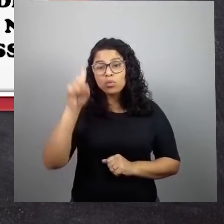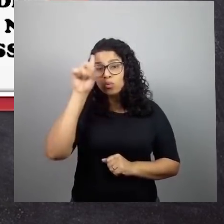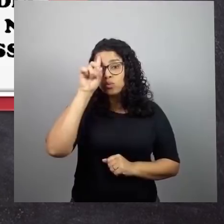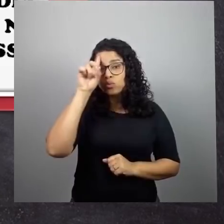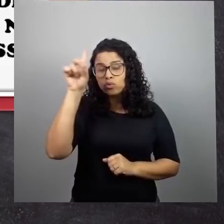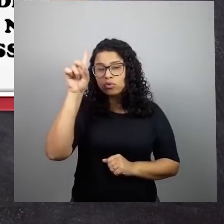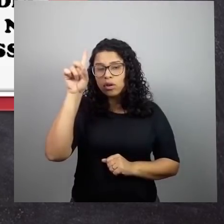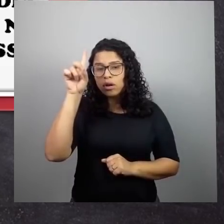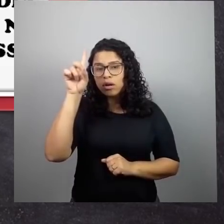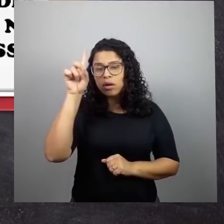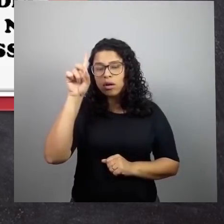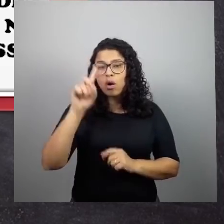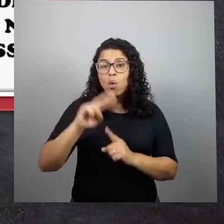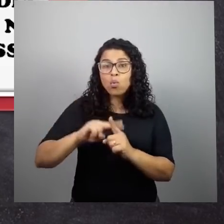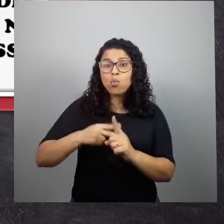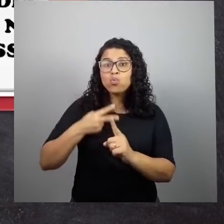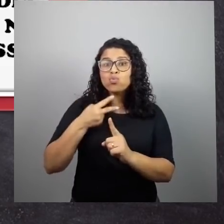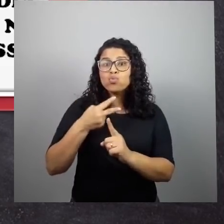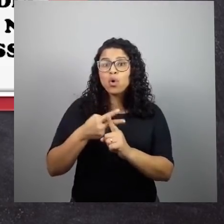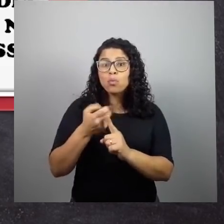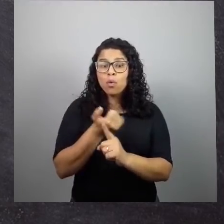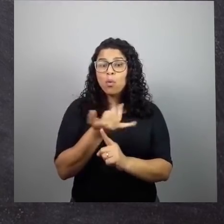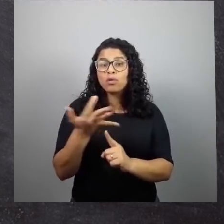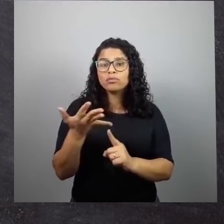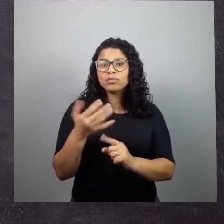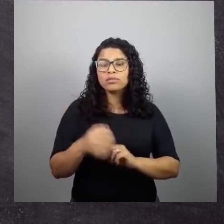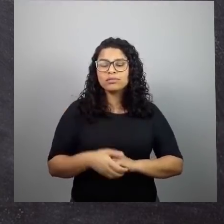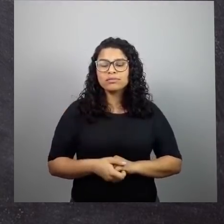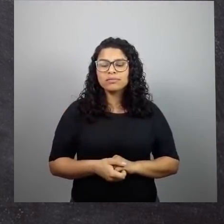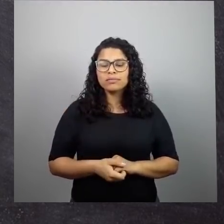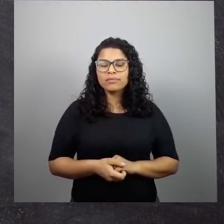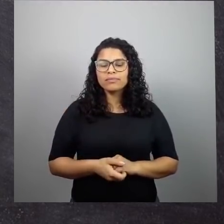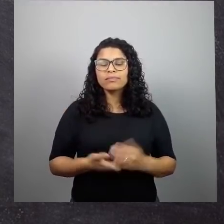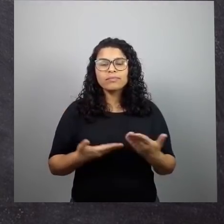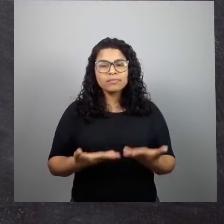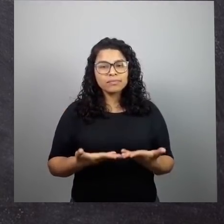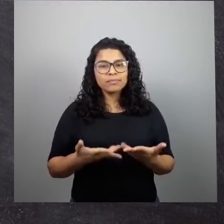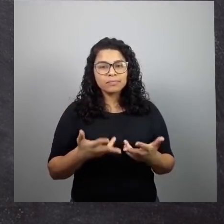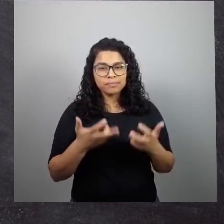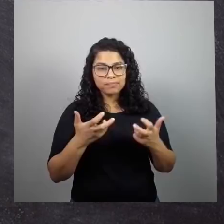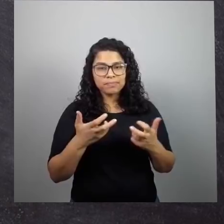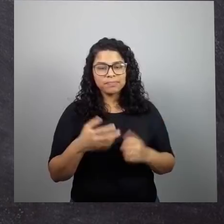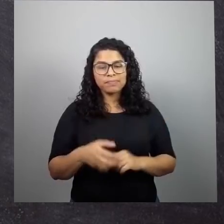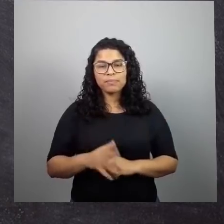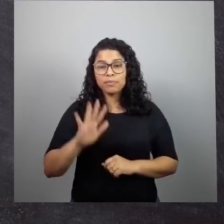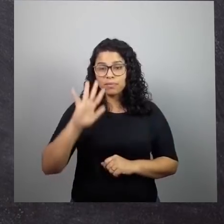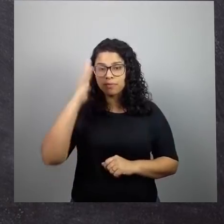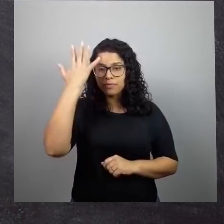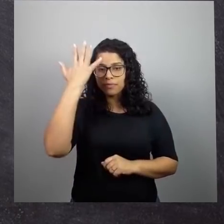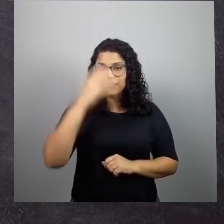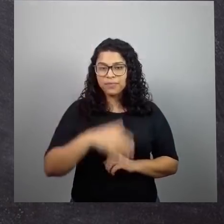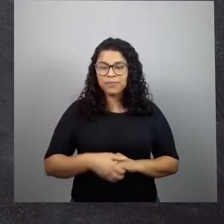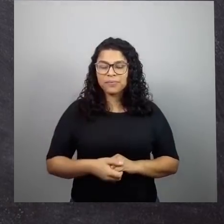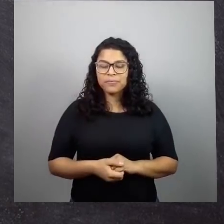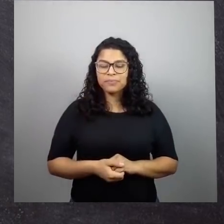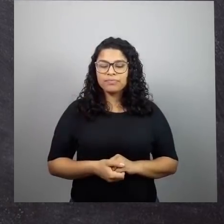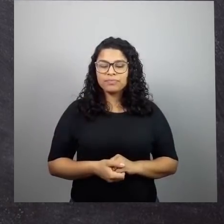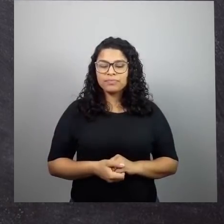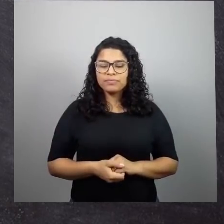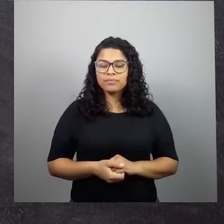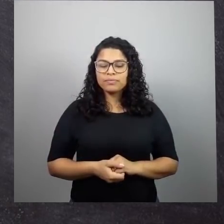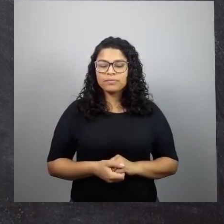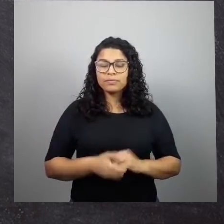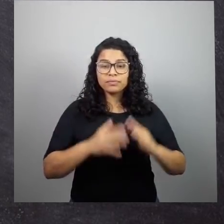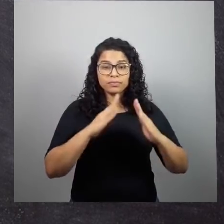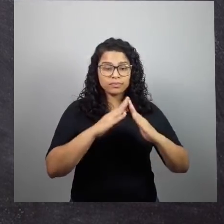dia o dobro dessa quantidade. Então, vejamos como fica para resolver. Olha lá, as